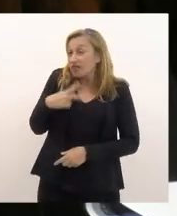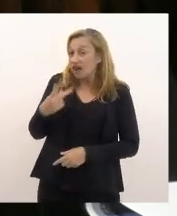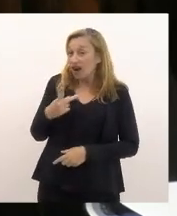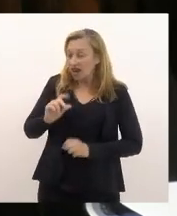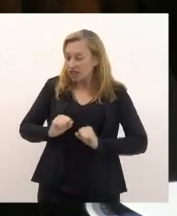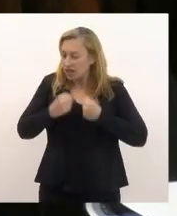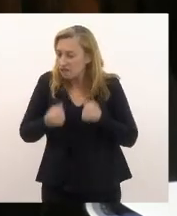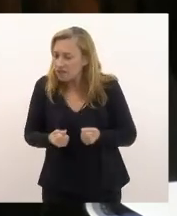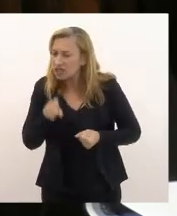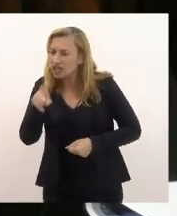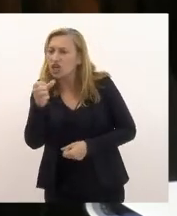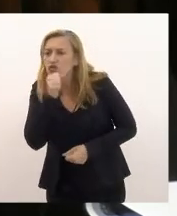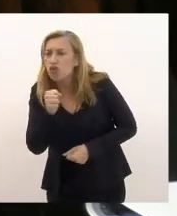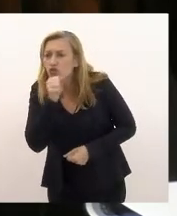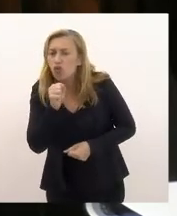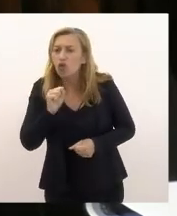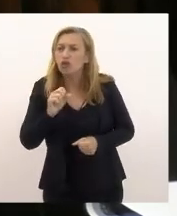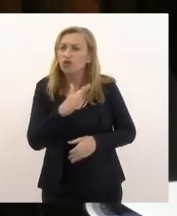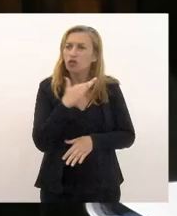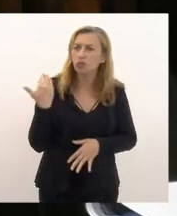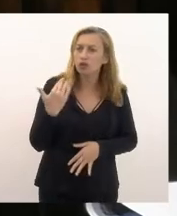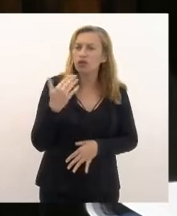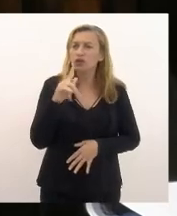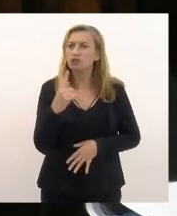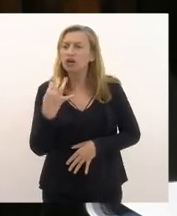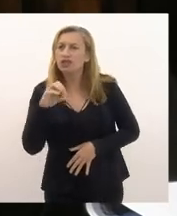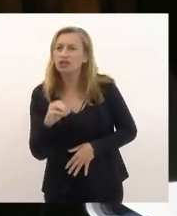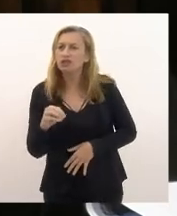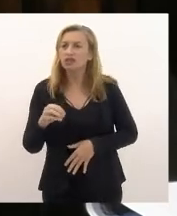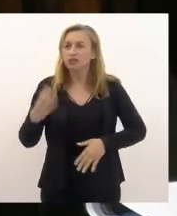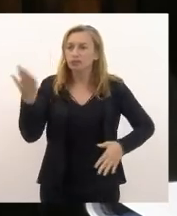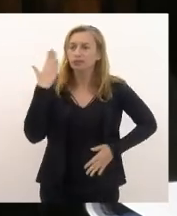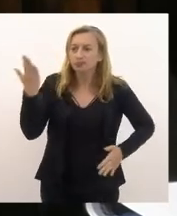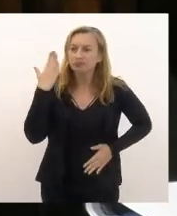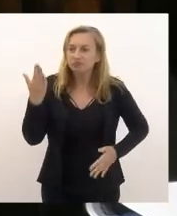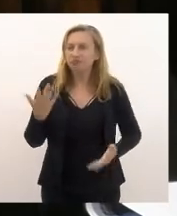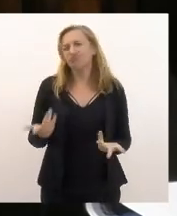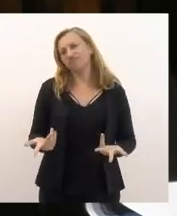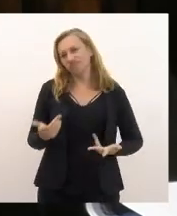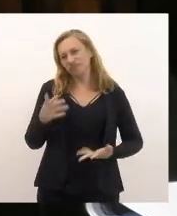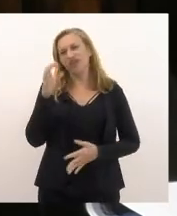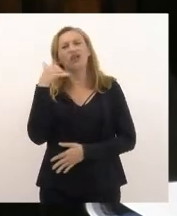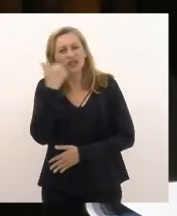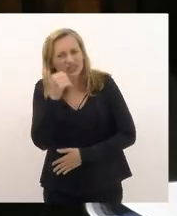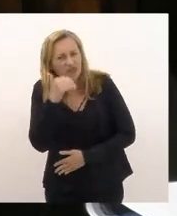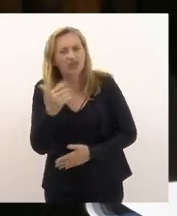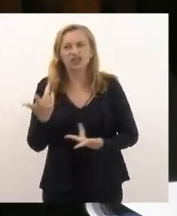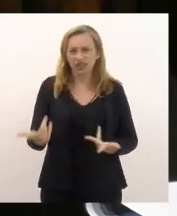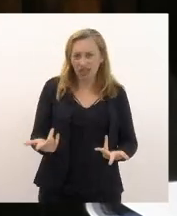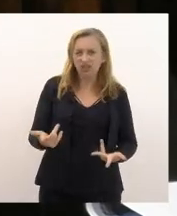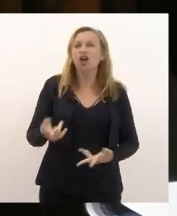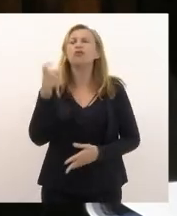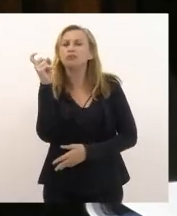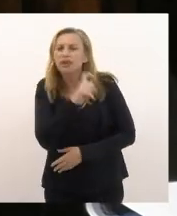defesa daquele avô que foi atropelado por um ganso, um traficante de drogas. Ou seja, é uma indignação seletiva,